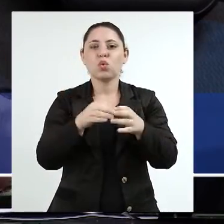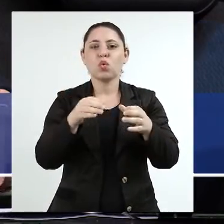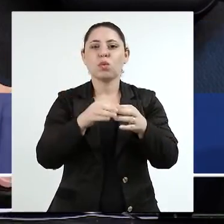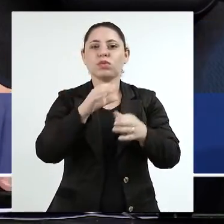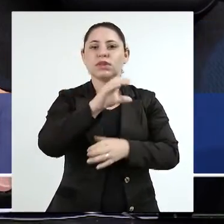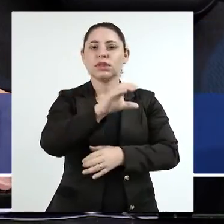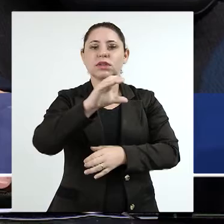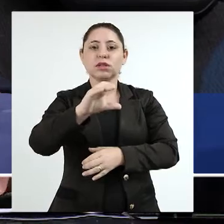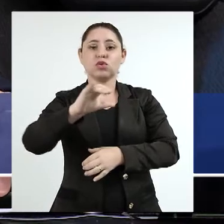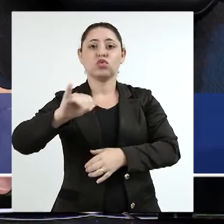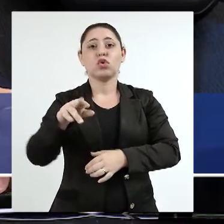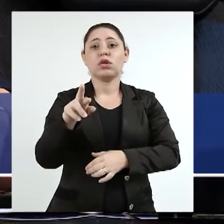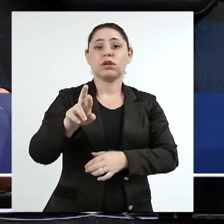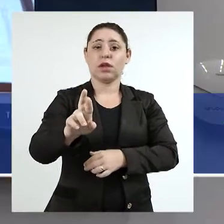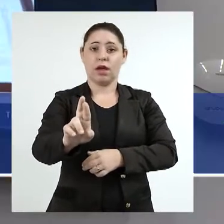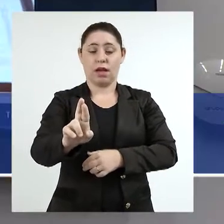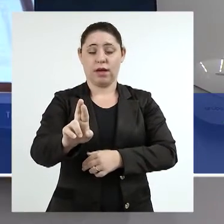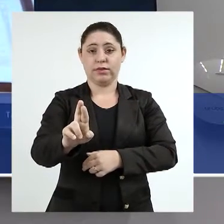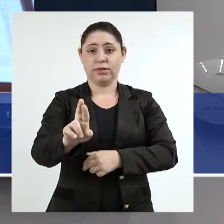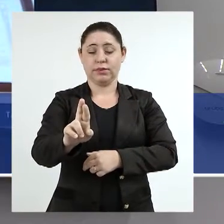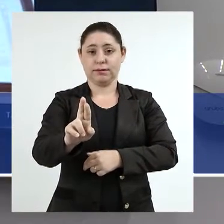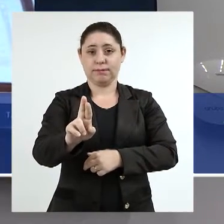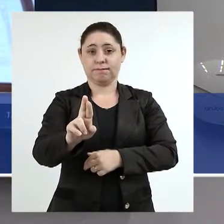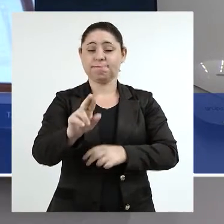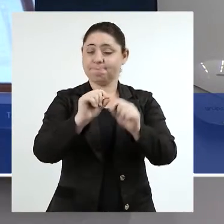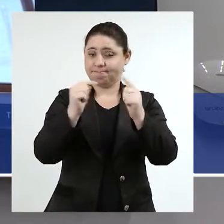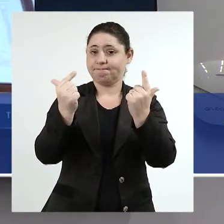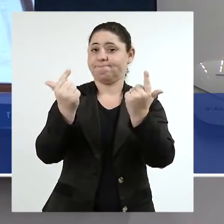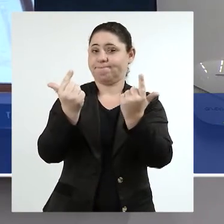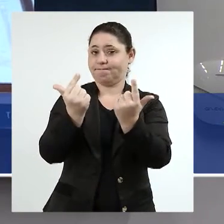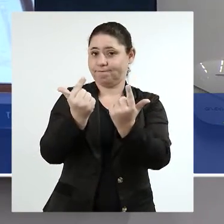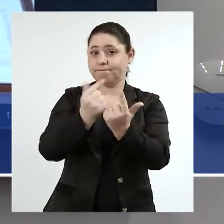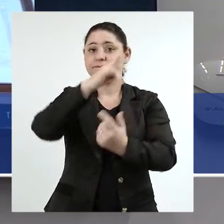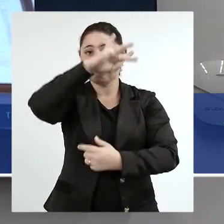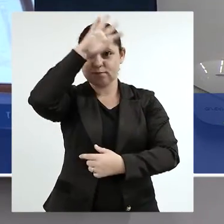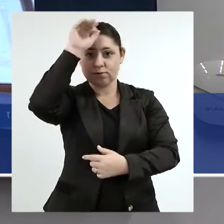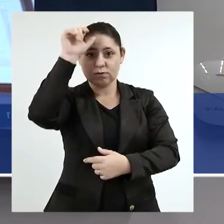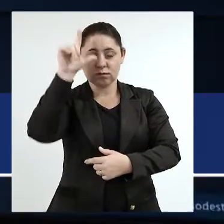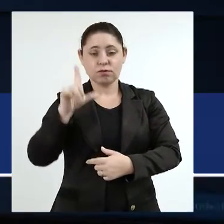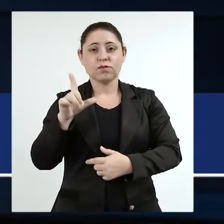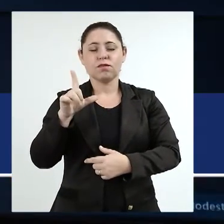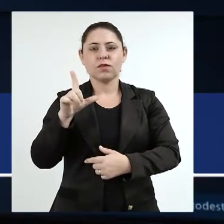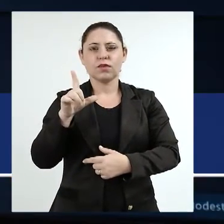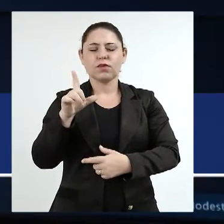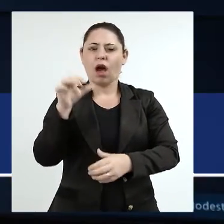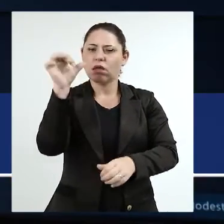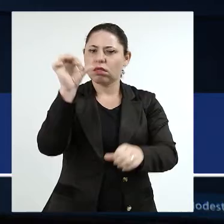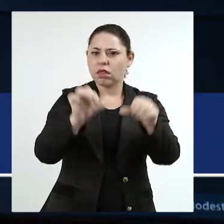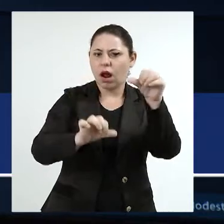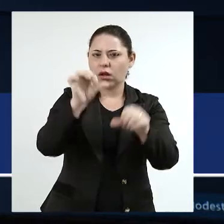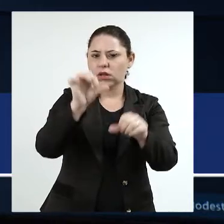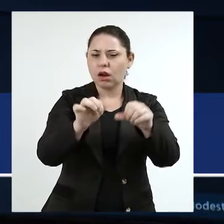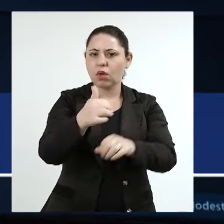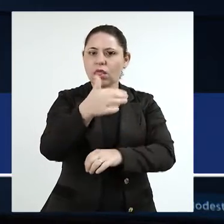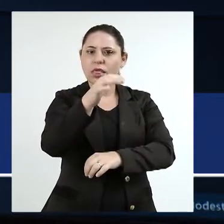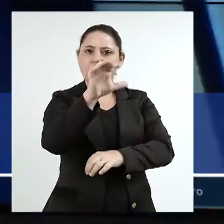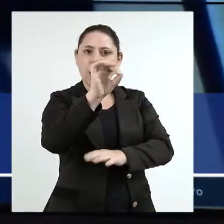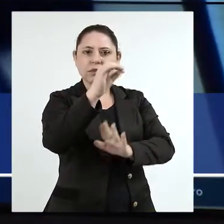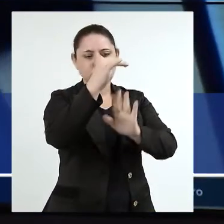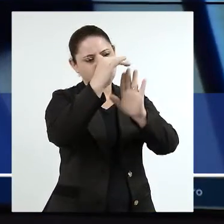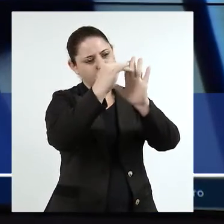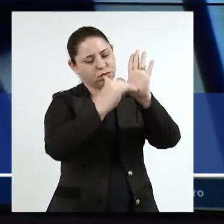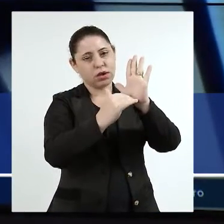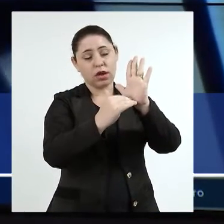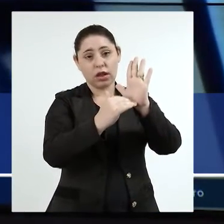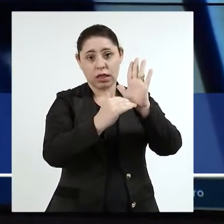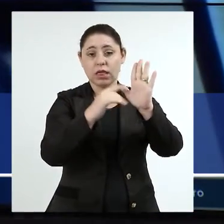de Constituição, Justiça e Redação da Assembleia Legislativa de Mato Grosso do Sul analisaram 10 matérias.